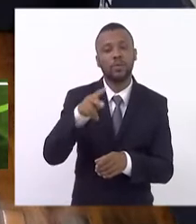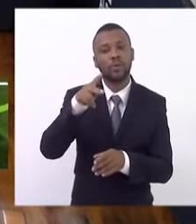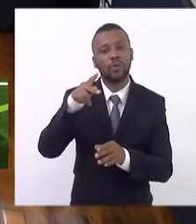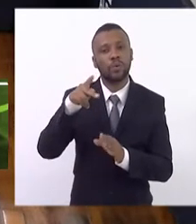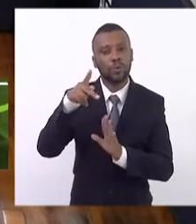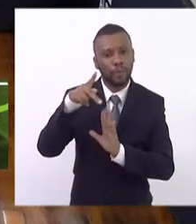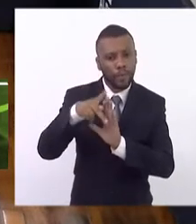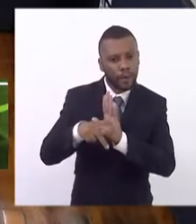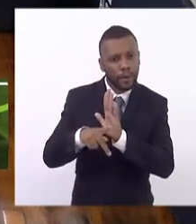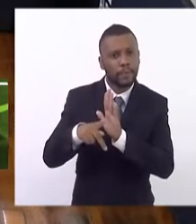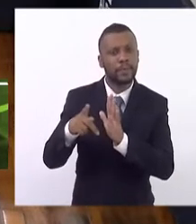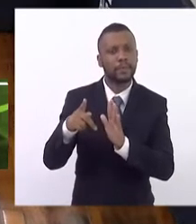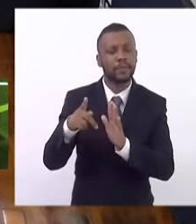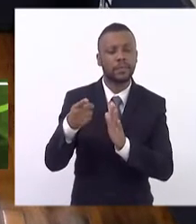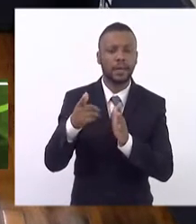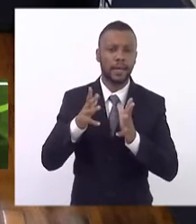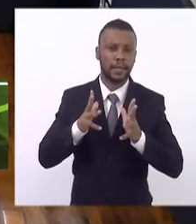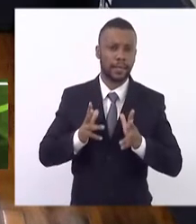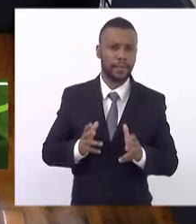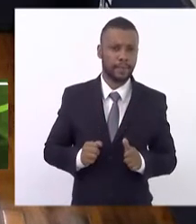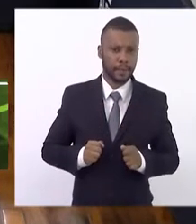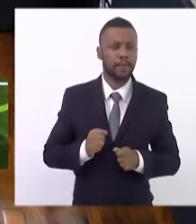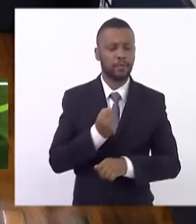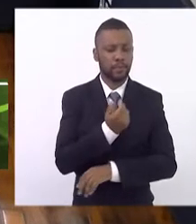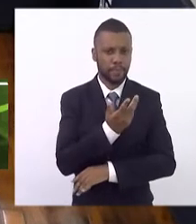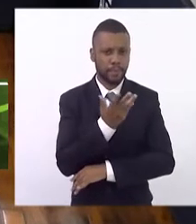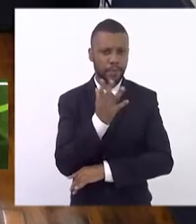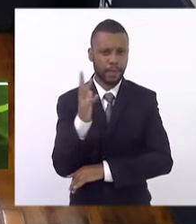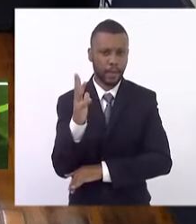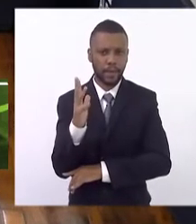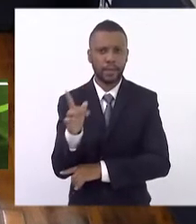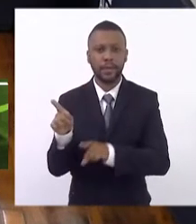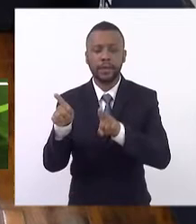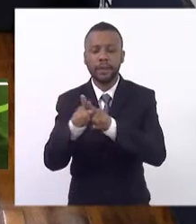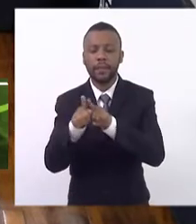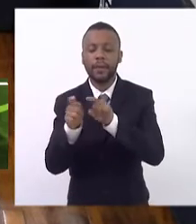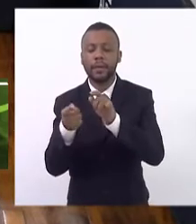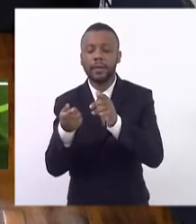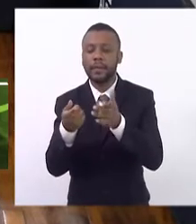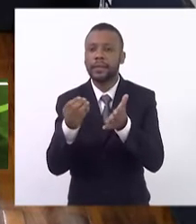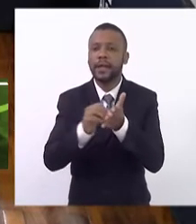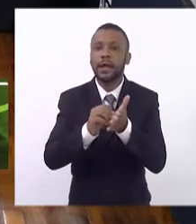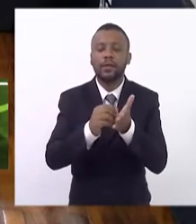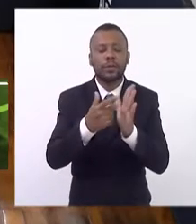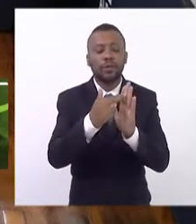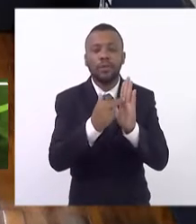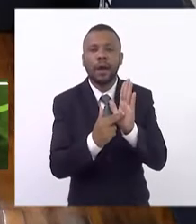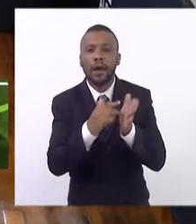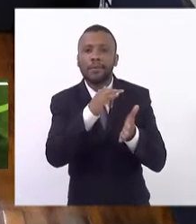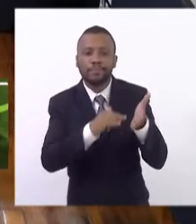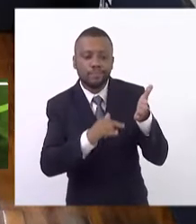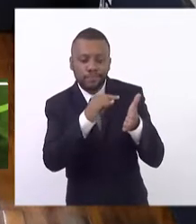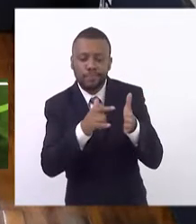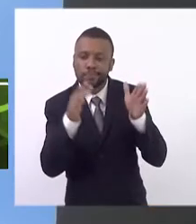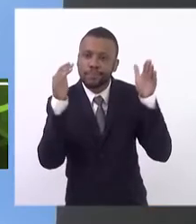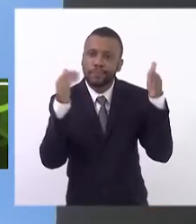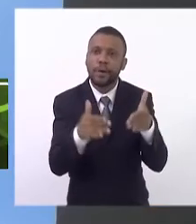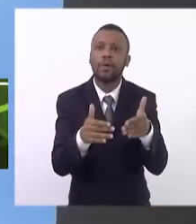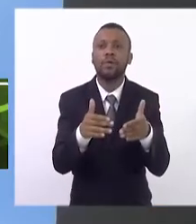Ambiental, cópia dos termos de ajuste de conduta relativos ao tronco Faria